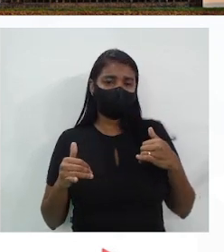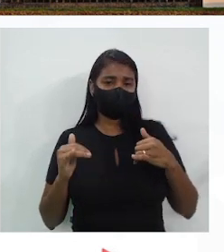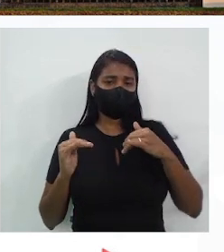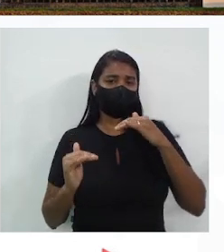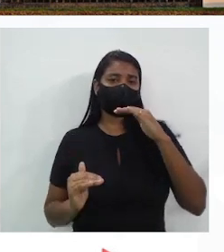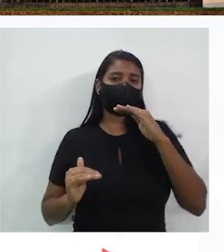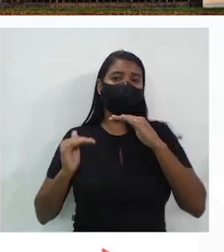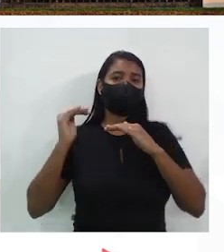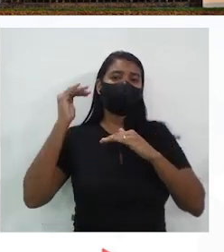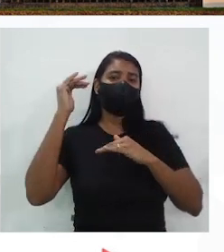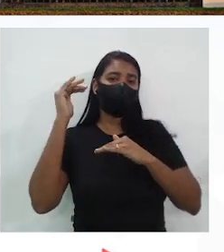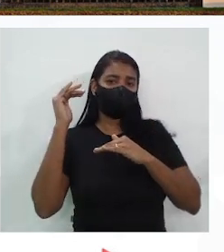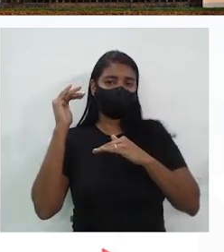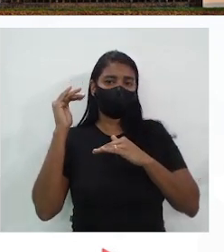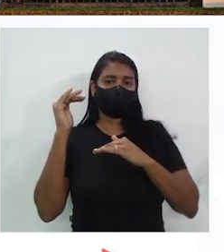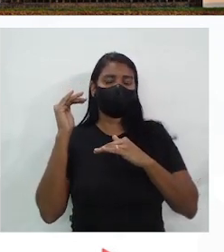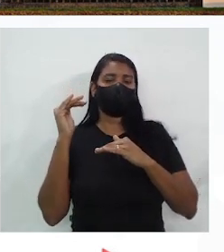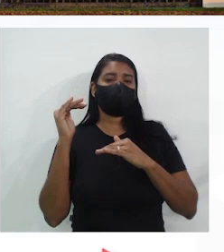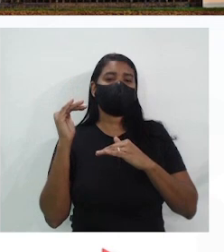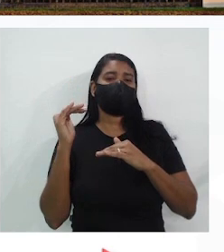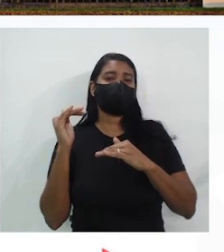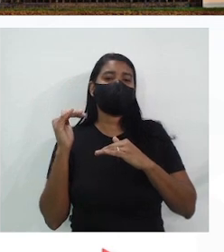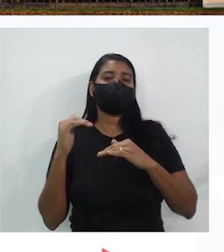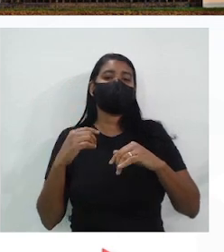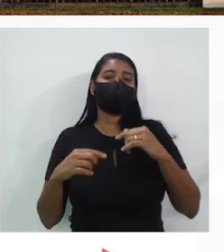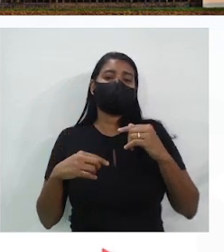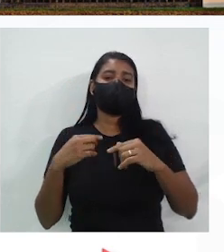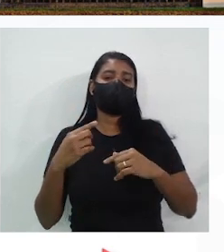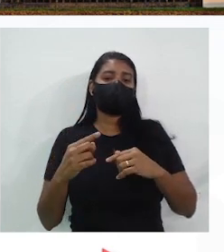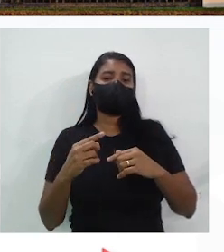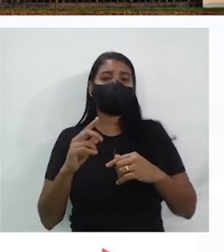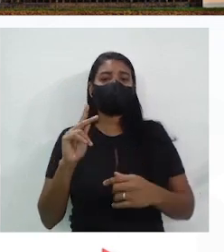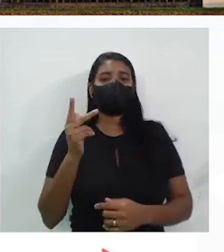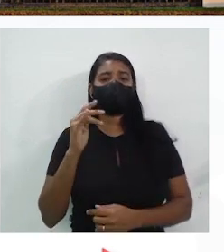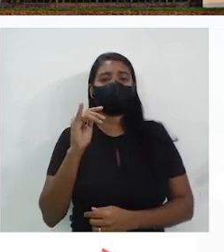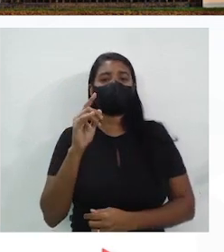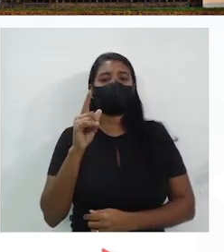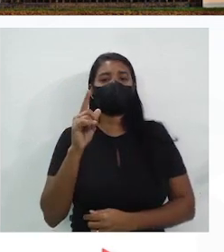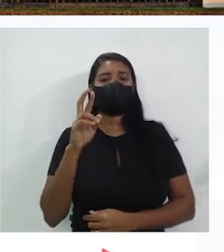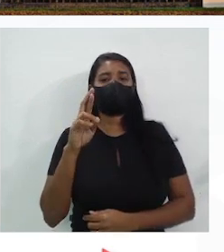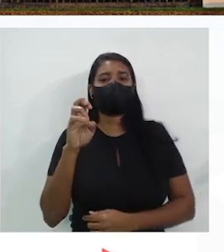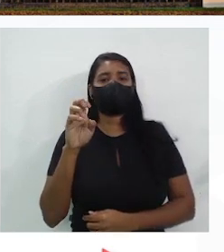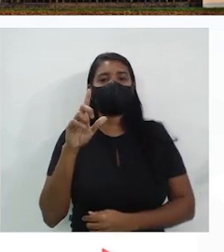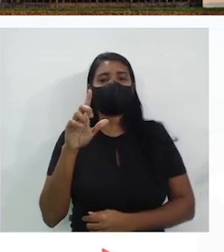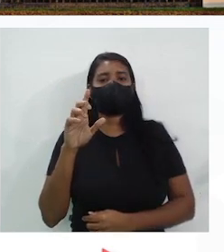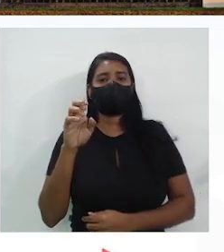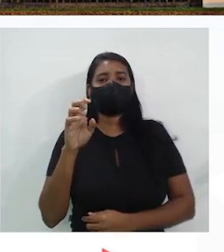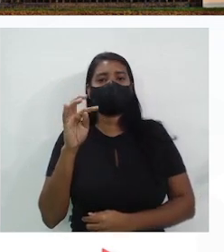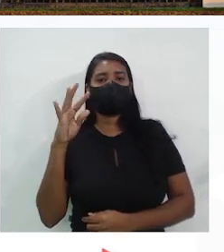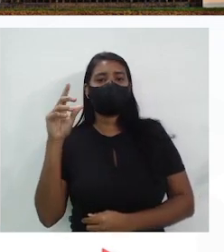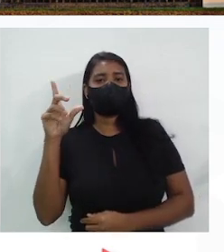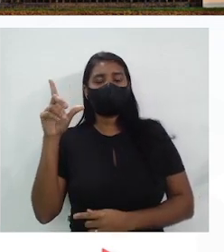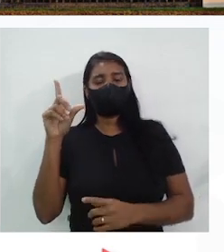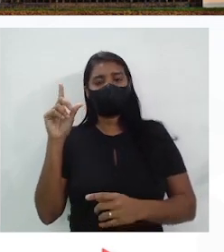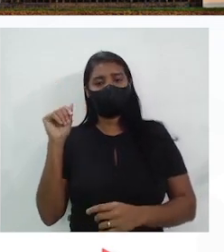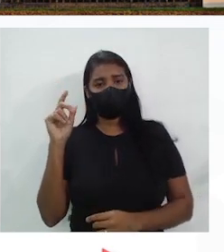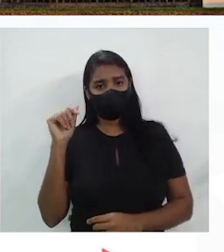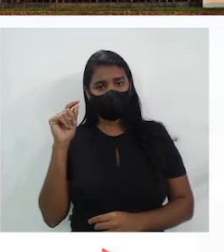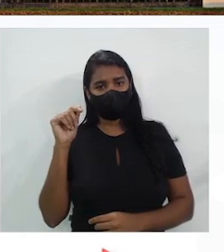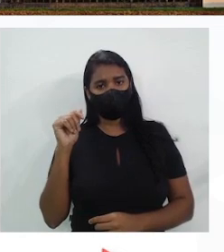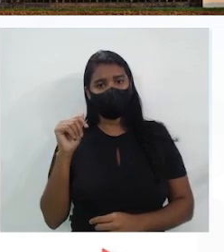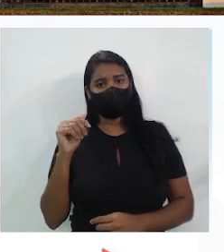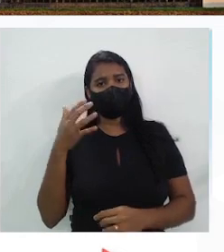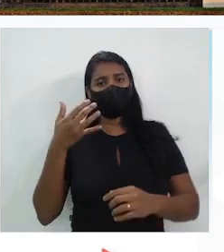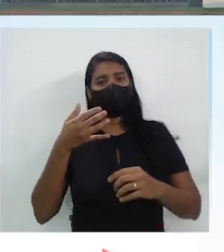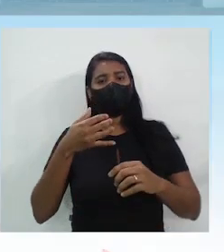mais elevado do que a gerada ali na hidrelétrica. Isso em função do preço